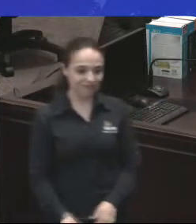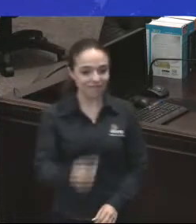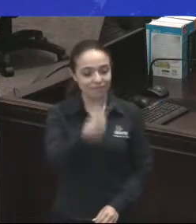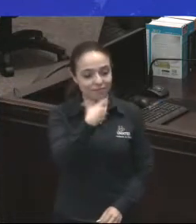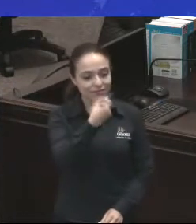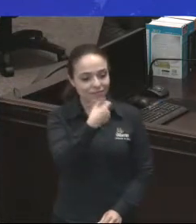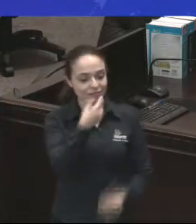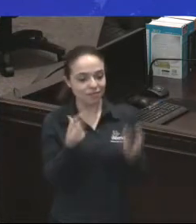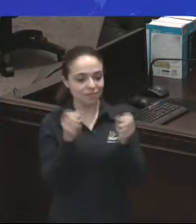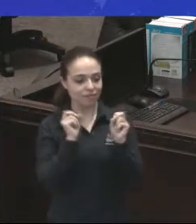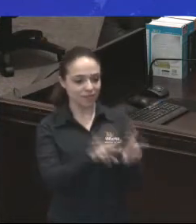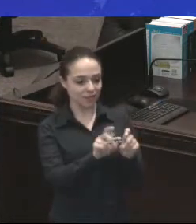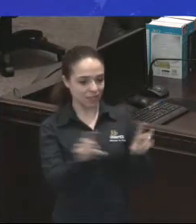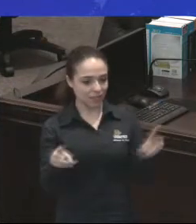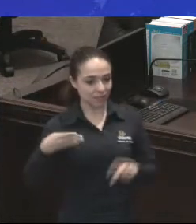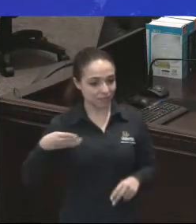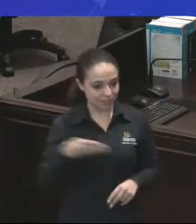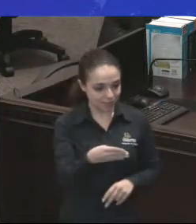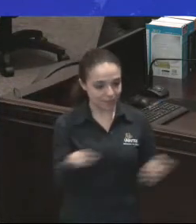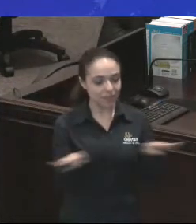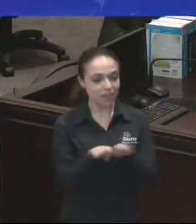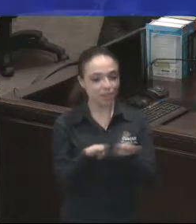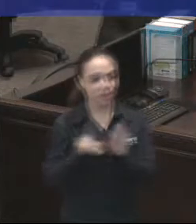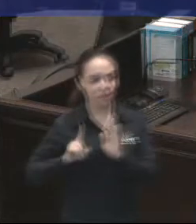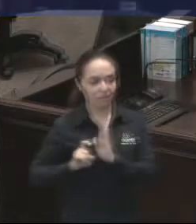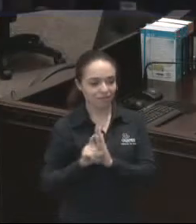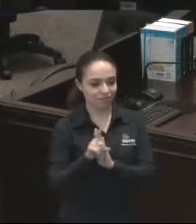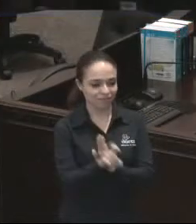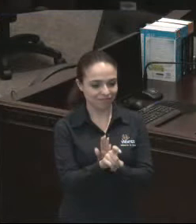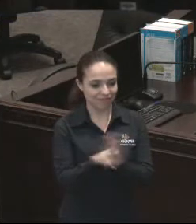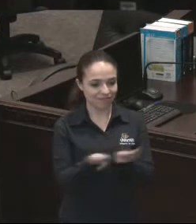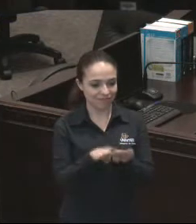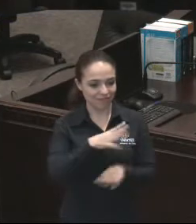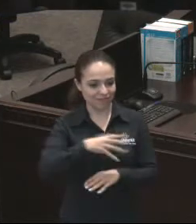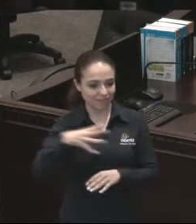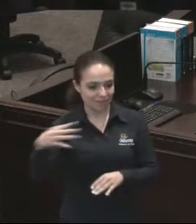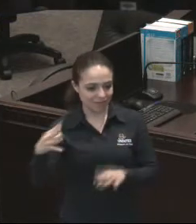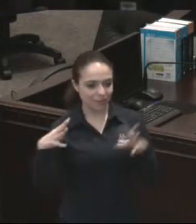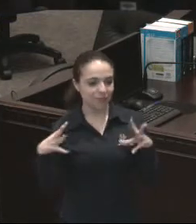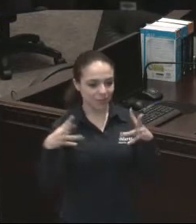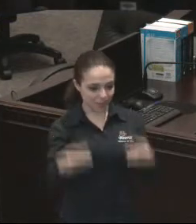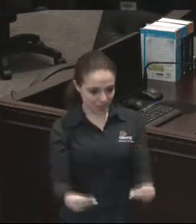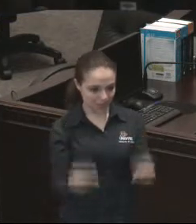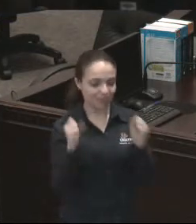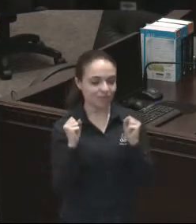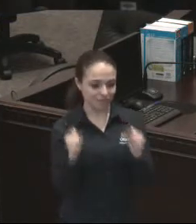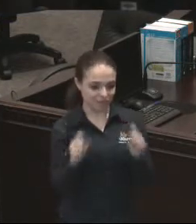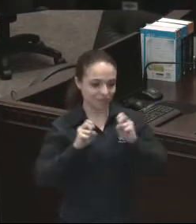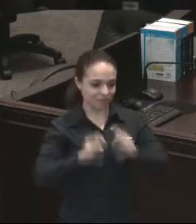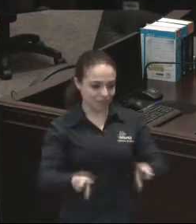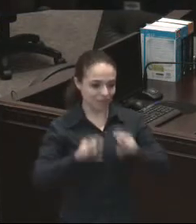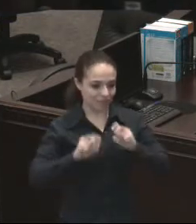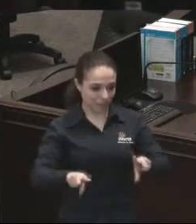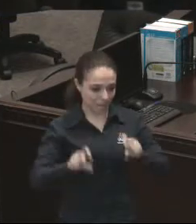afetaram também desde peixes até crustáceos e quinidários aqui e algas que